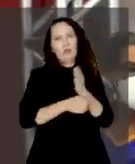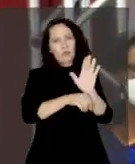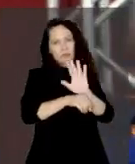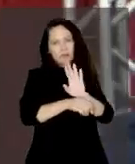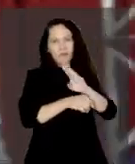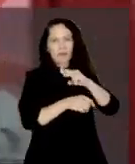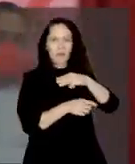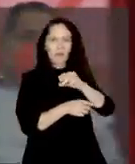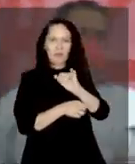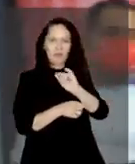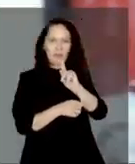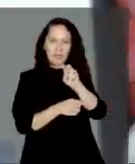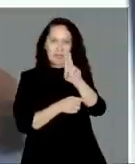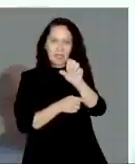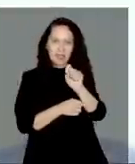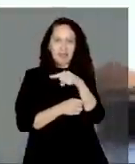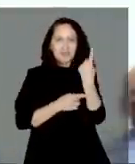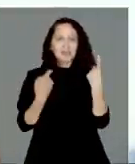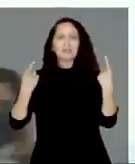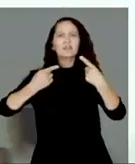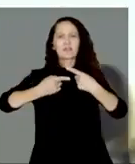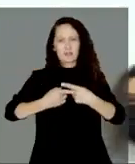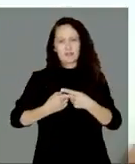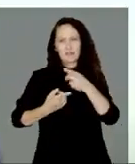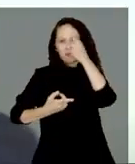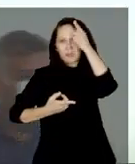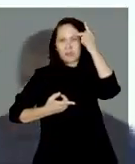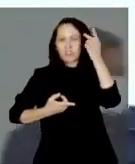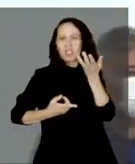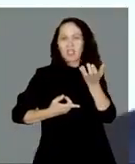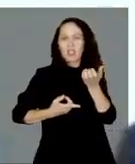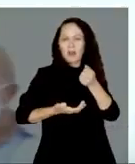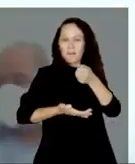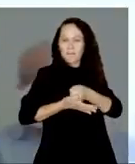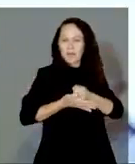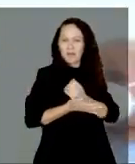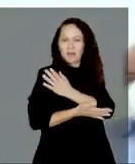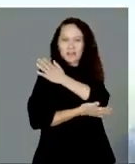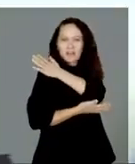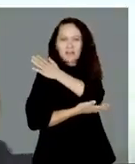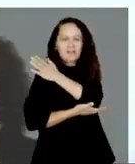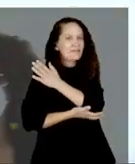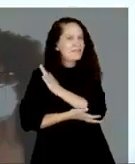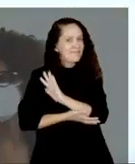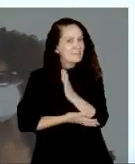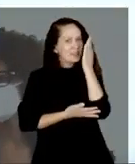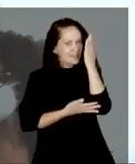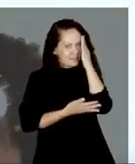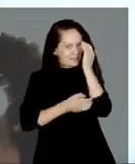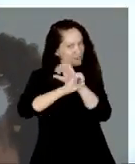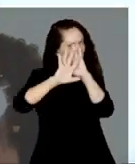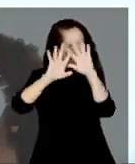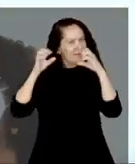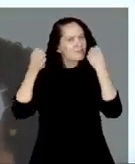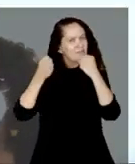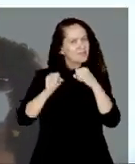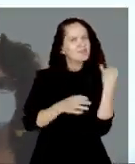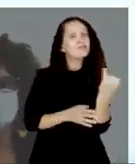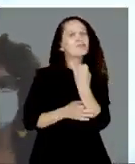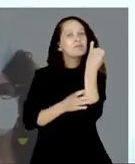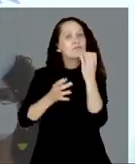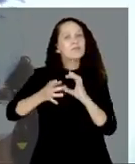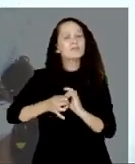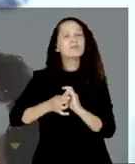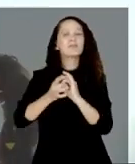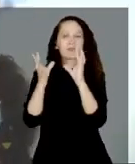Moisés, democracia é muito mais do que o direito de votar, de falar. A democracia é uma sociedade que